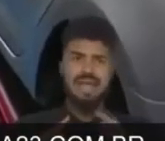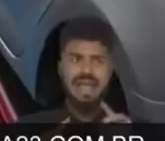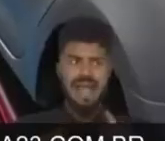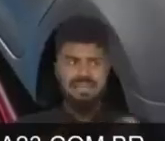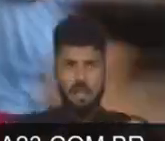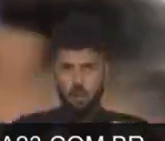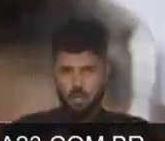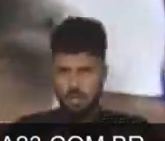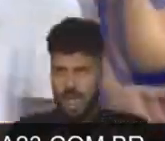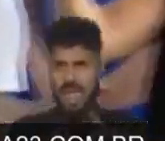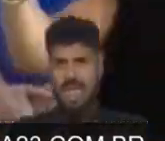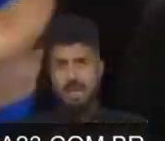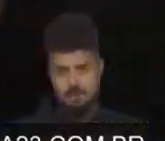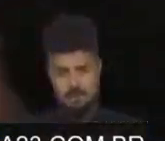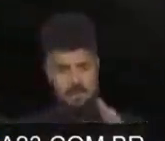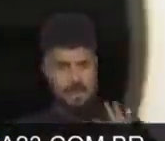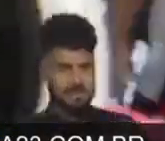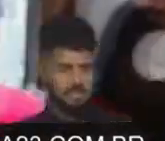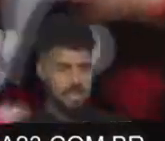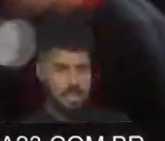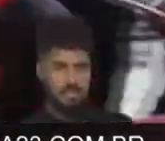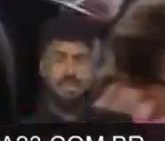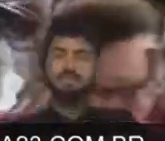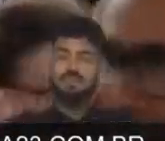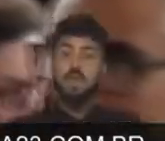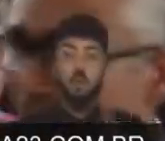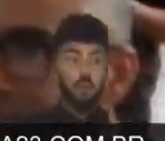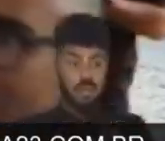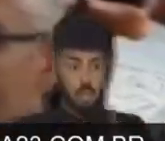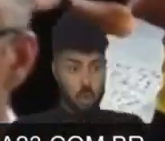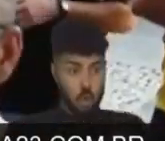por corrida e um reajuste de R$ 2,00 no valor pago por quilômetro rodado.